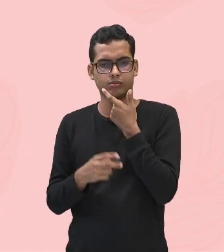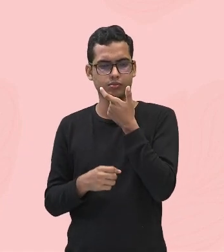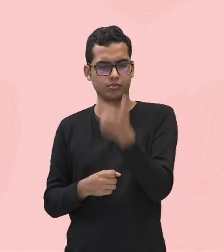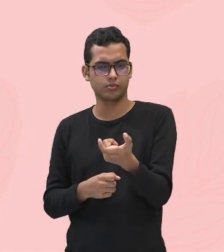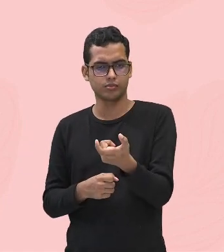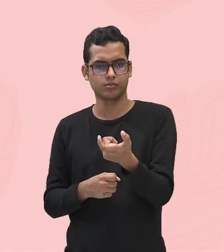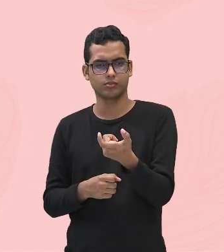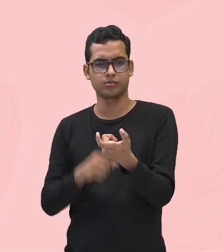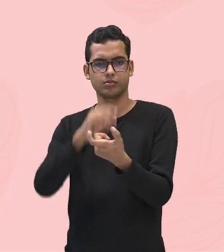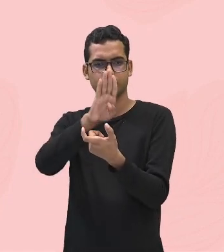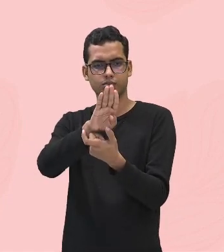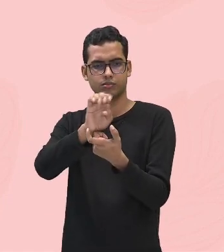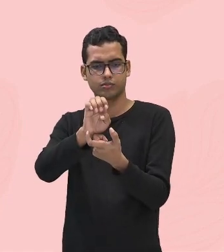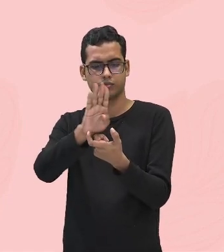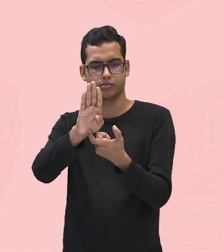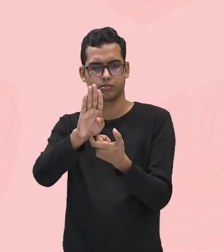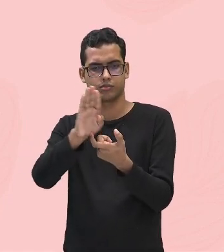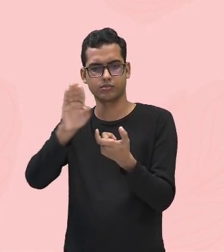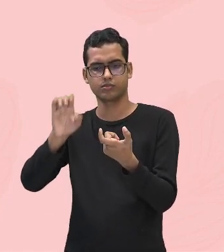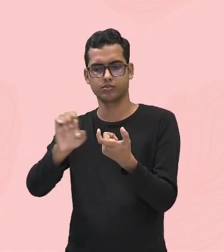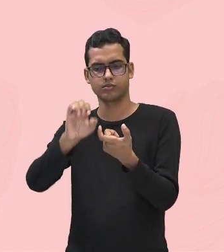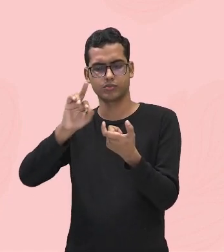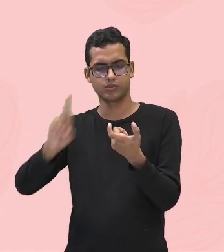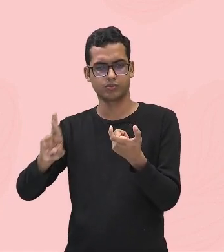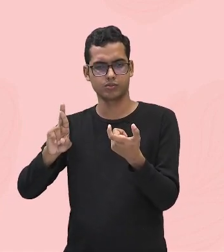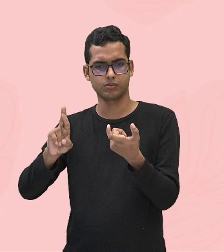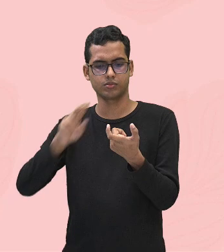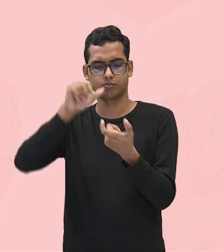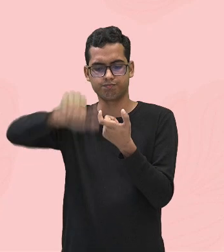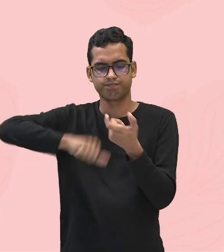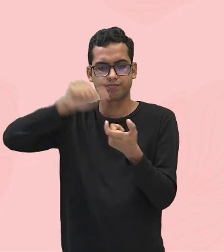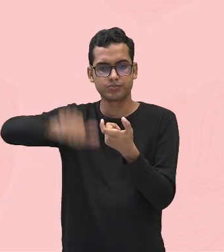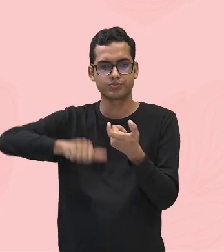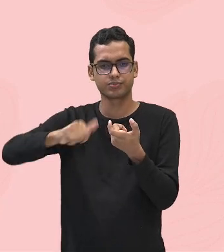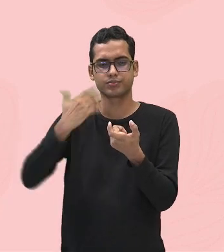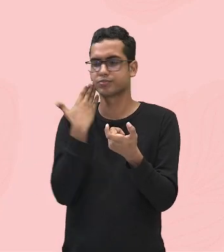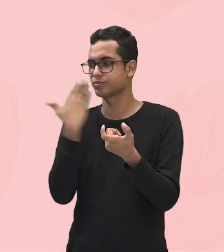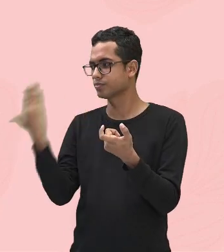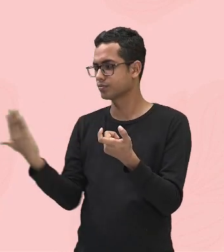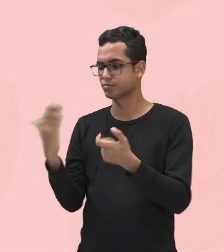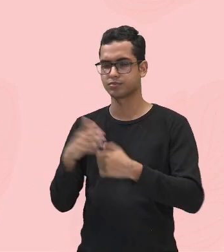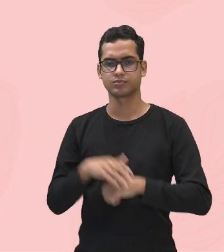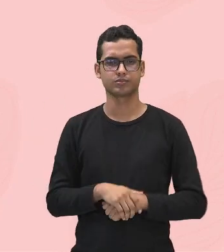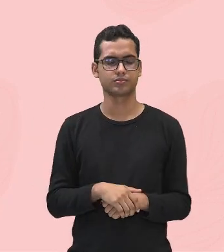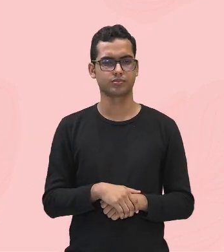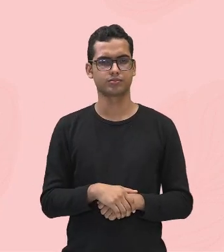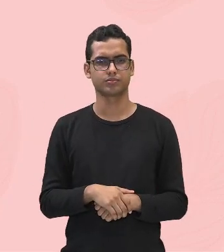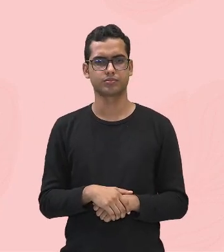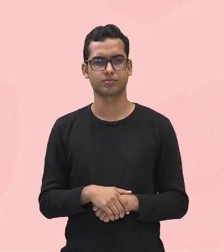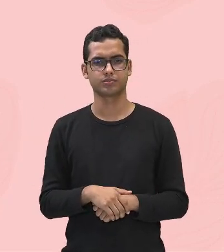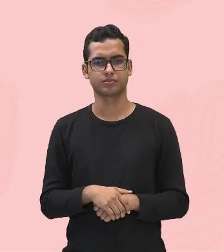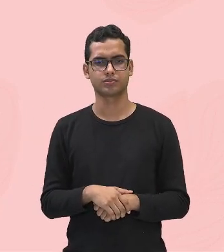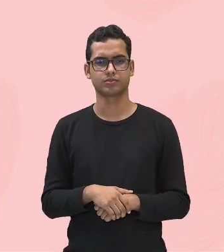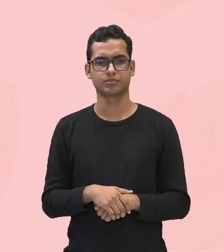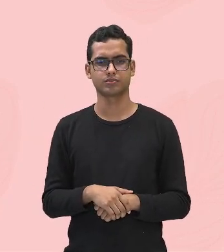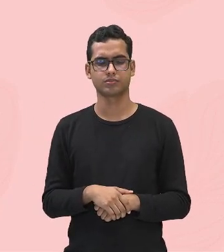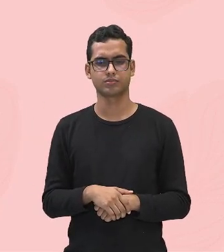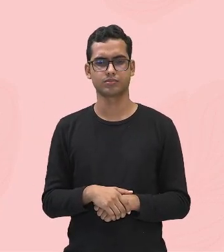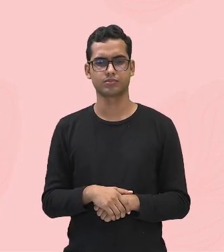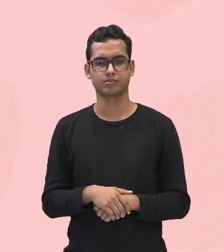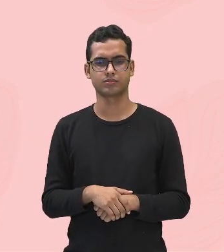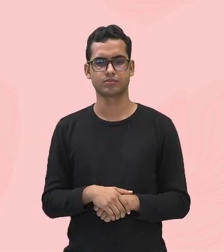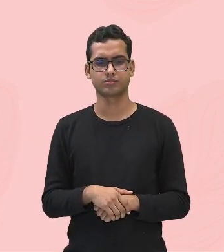a terminação e eu fico com a minha raiz, que será a base da minha conjugação. E depois temos o